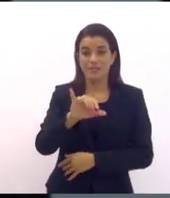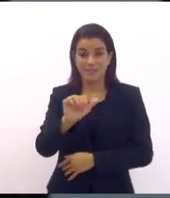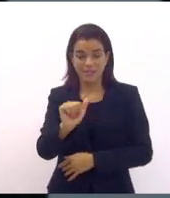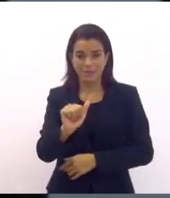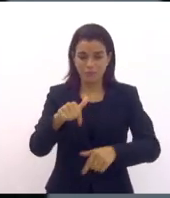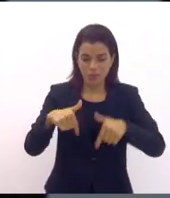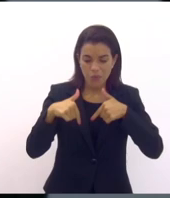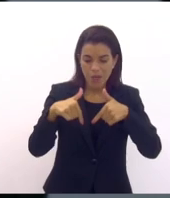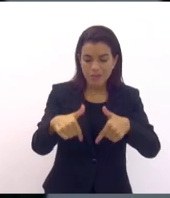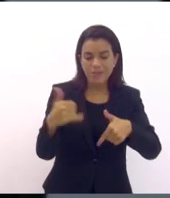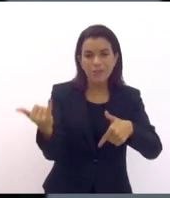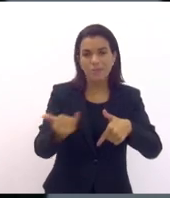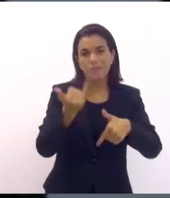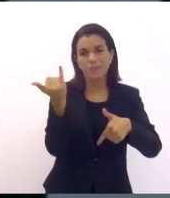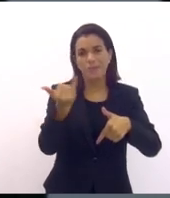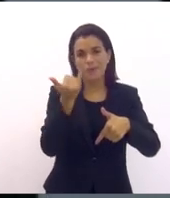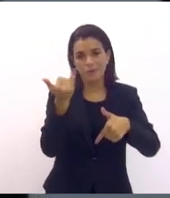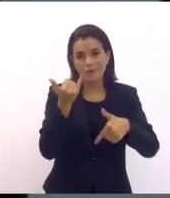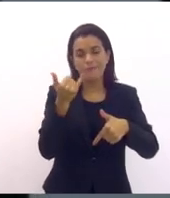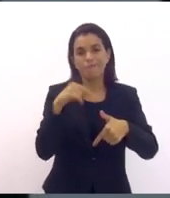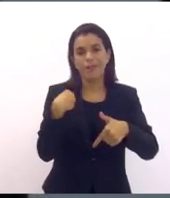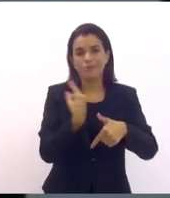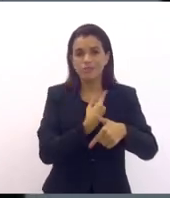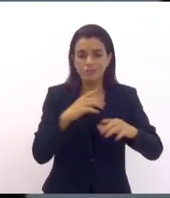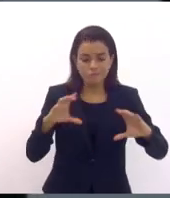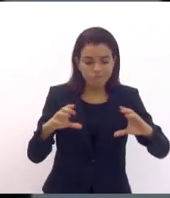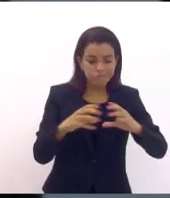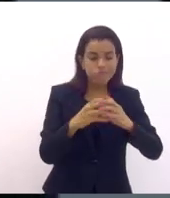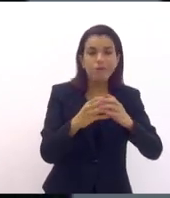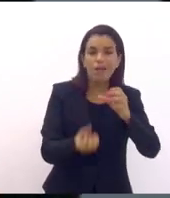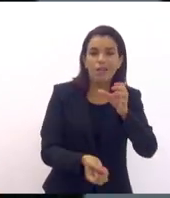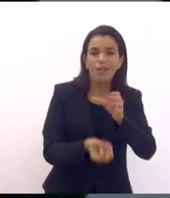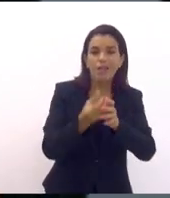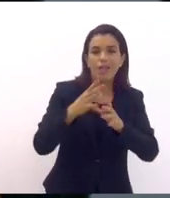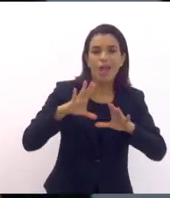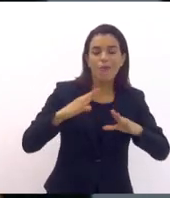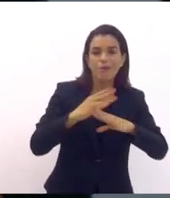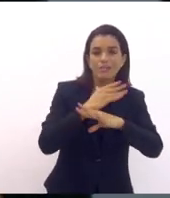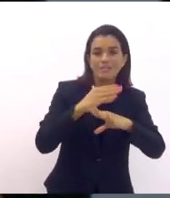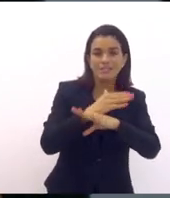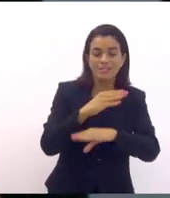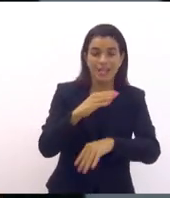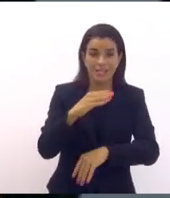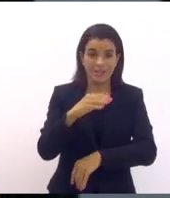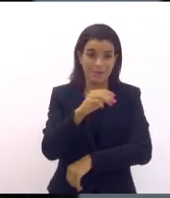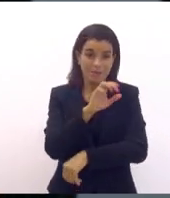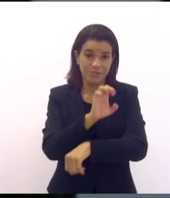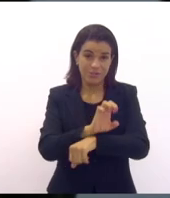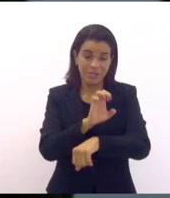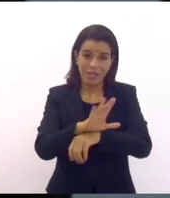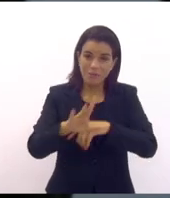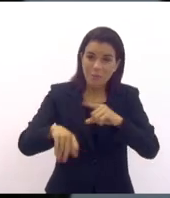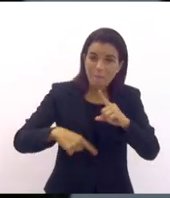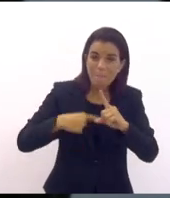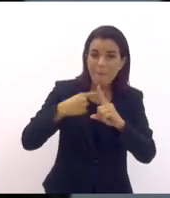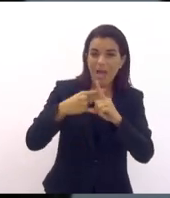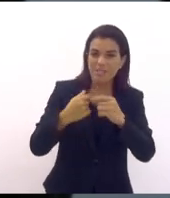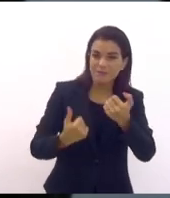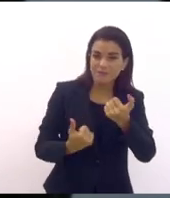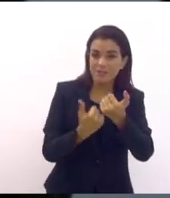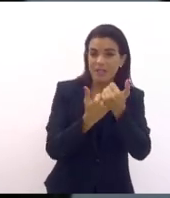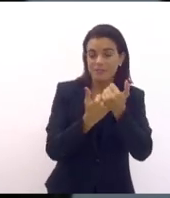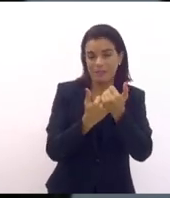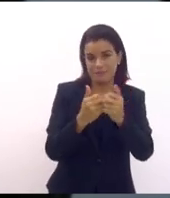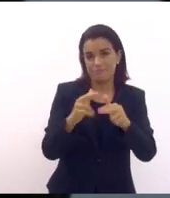ação tão fundamental que a gente construir né uma cidade do Rio um país um estado mais fortalecido a partir da